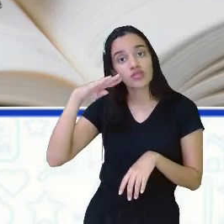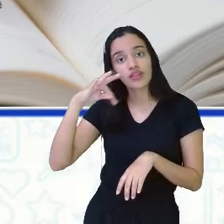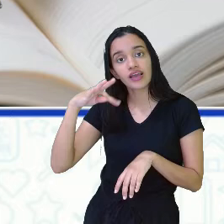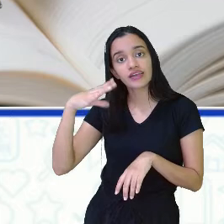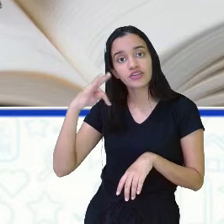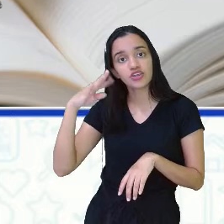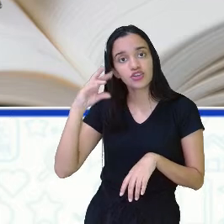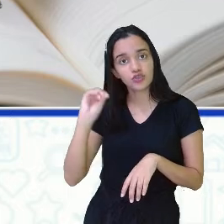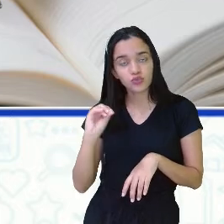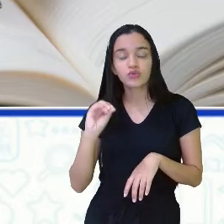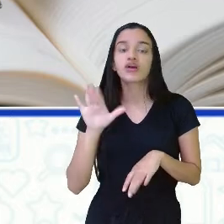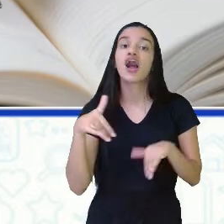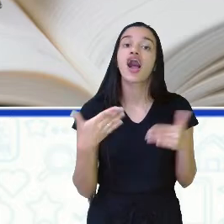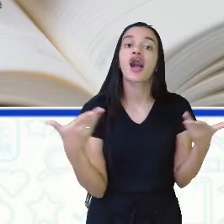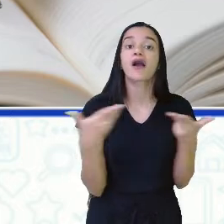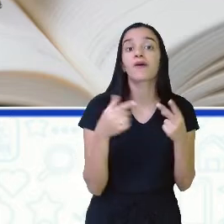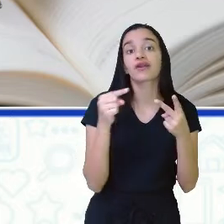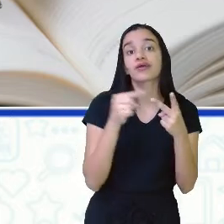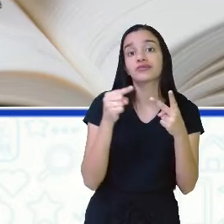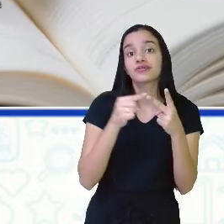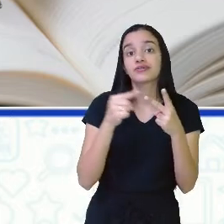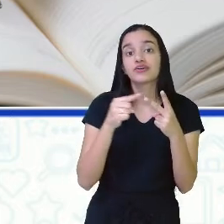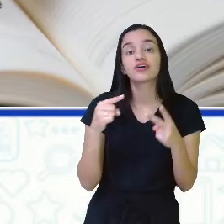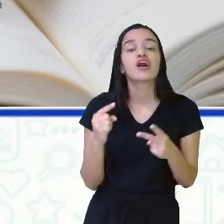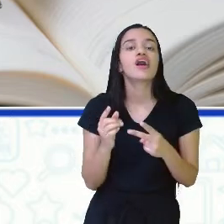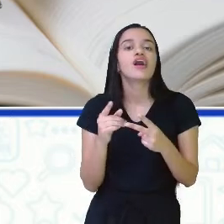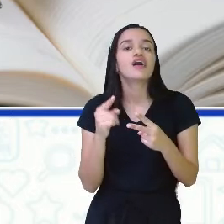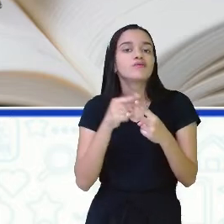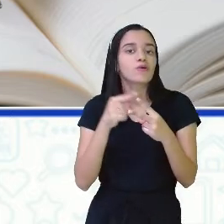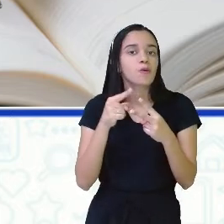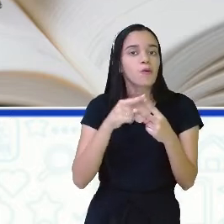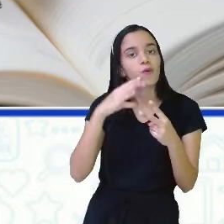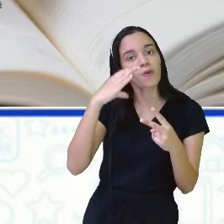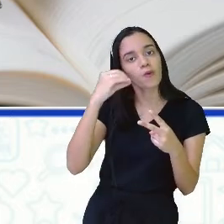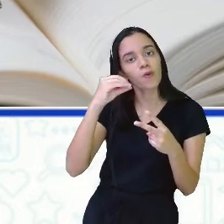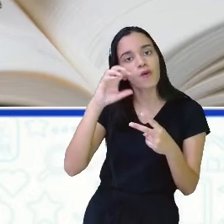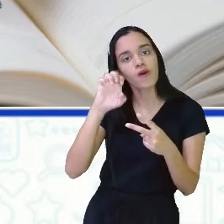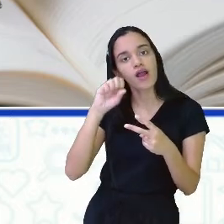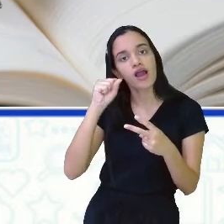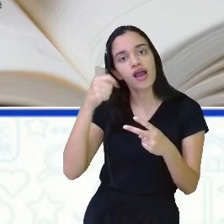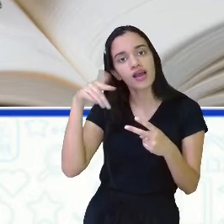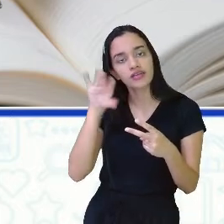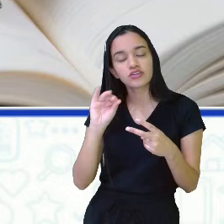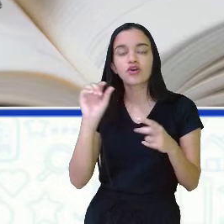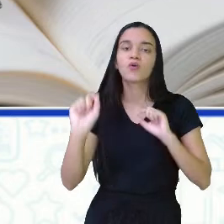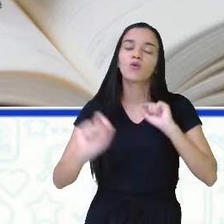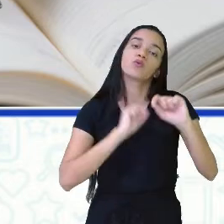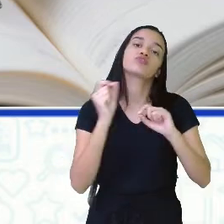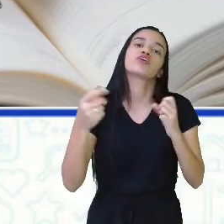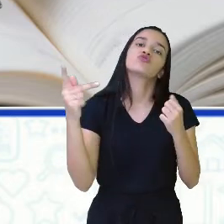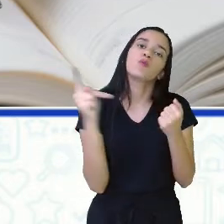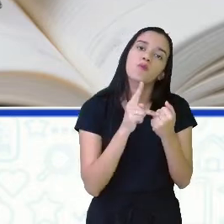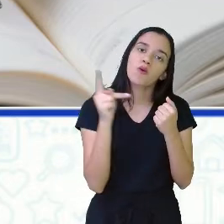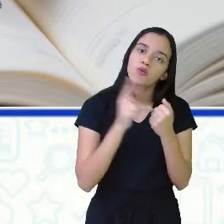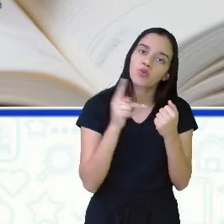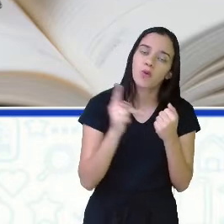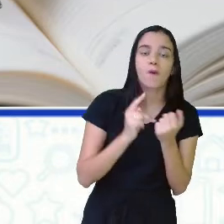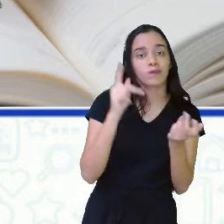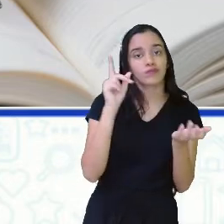Já a coerência, então veja, a coesão é quando a gente usa as preposições, os pronomes,